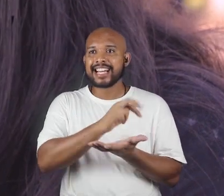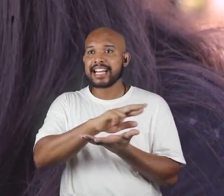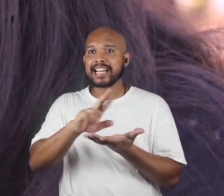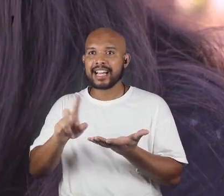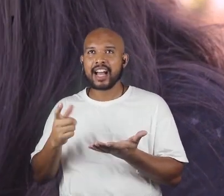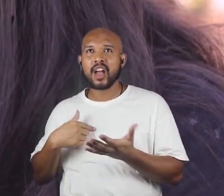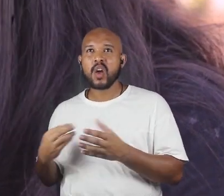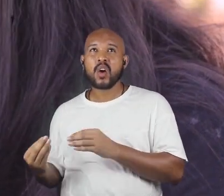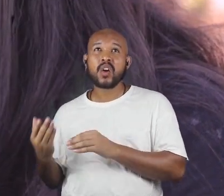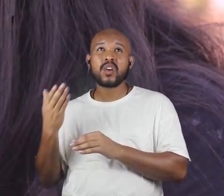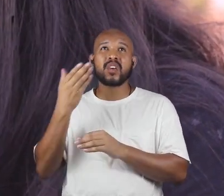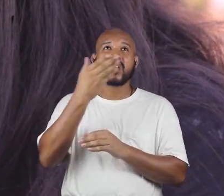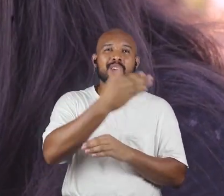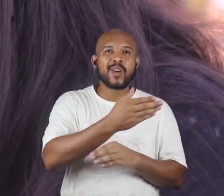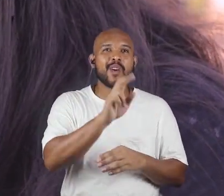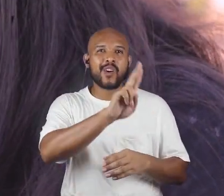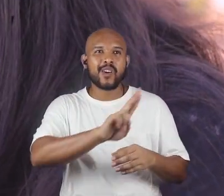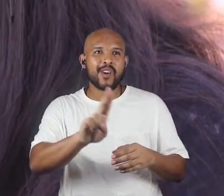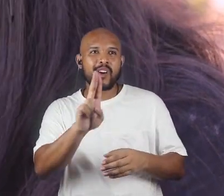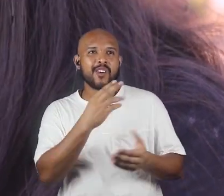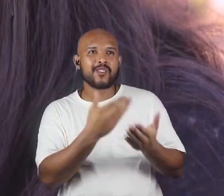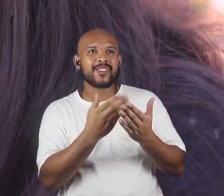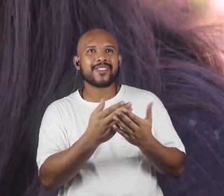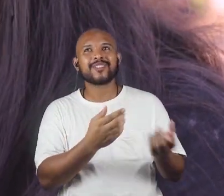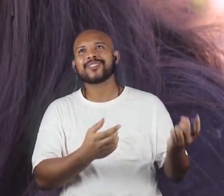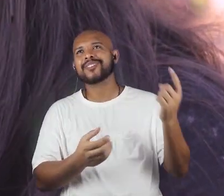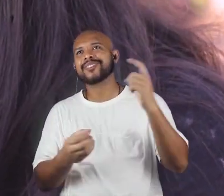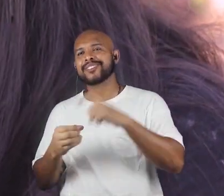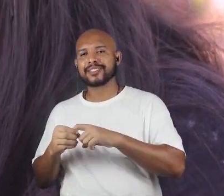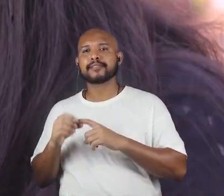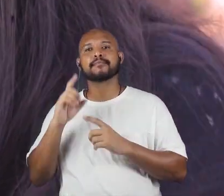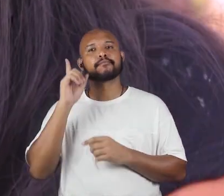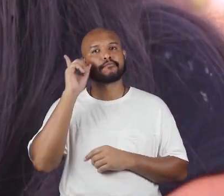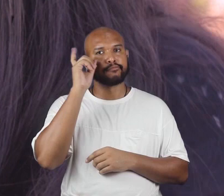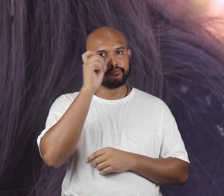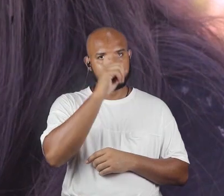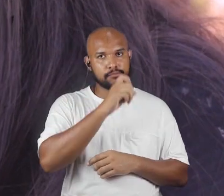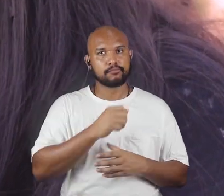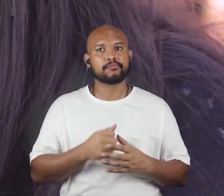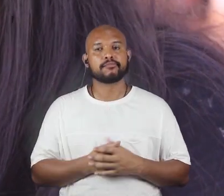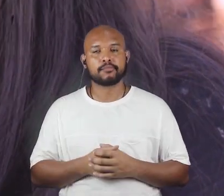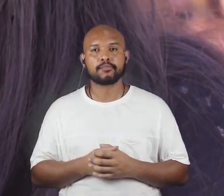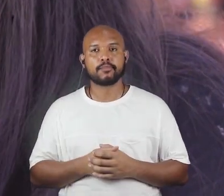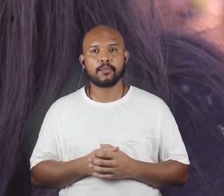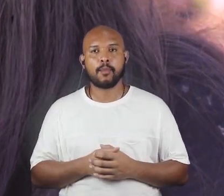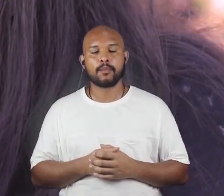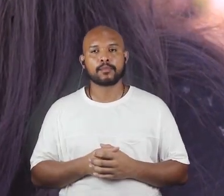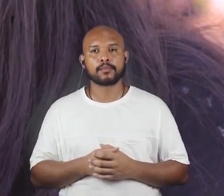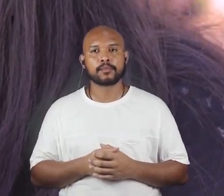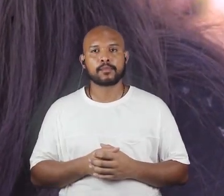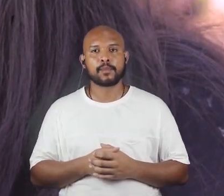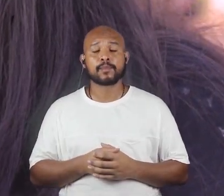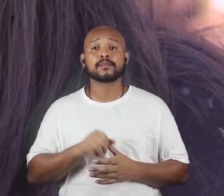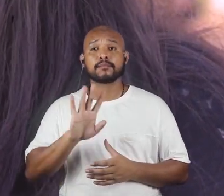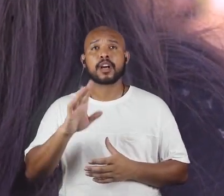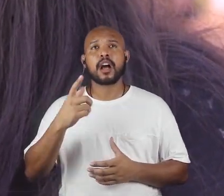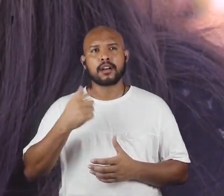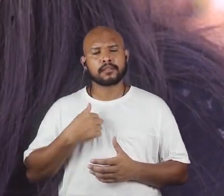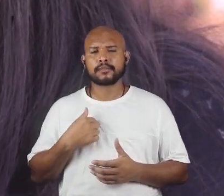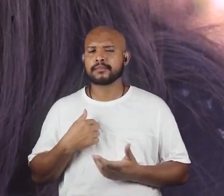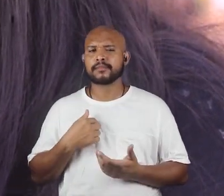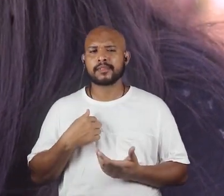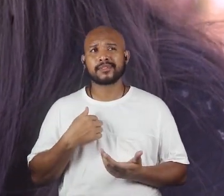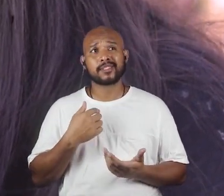financeira boa, né? Pra gente dizer que é uma condição financeira a gente não tinha. Mas mesmo